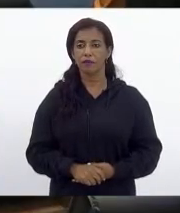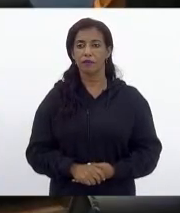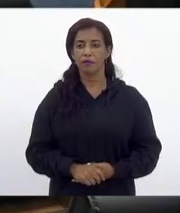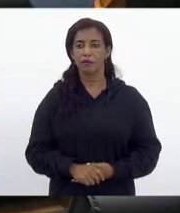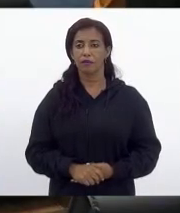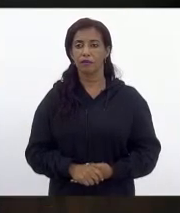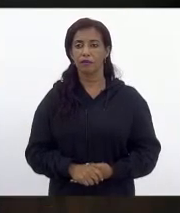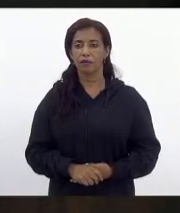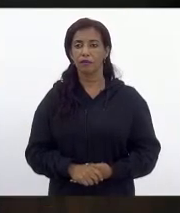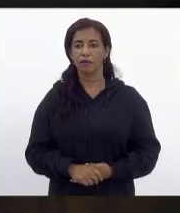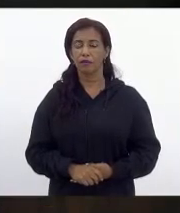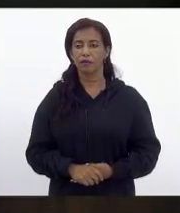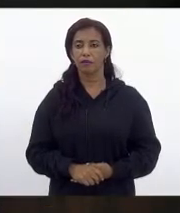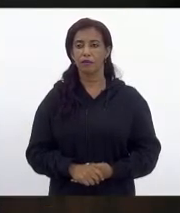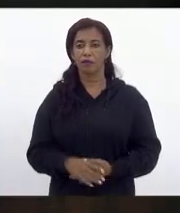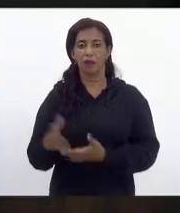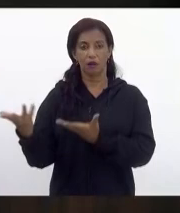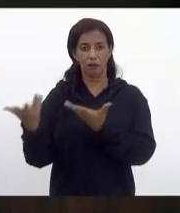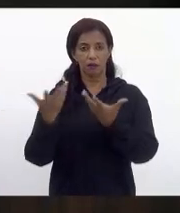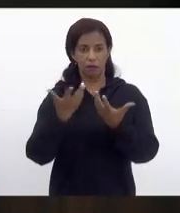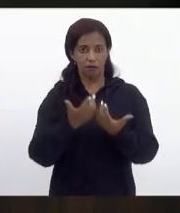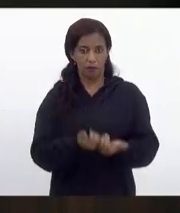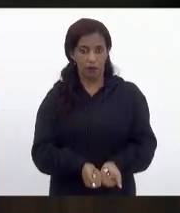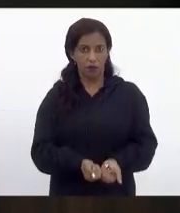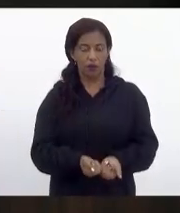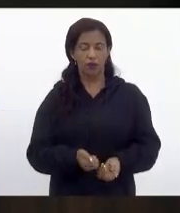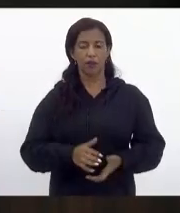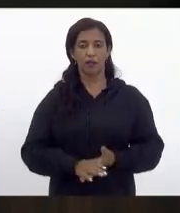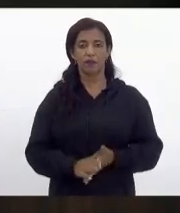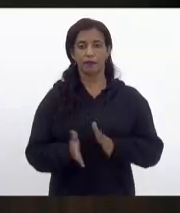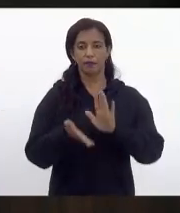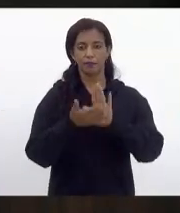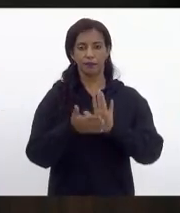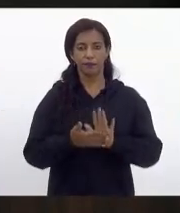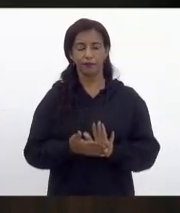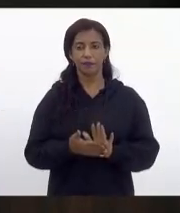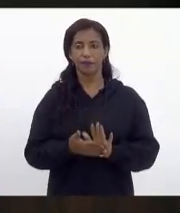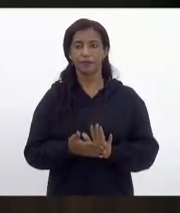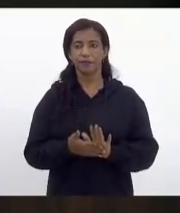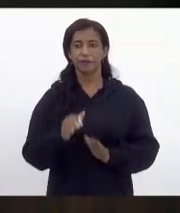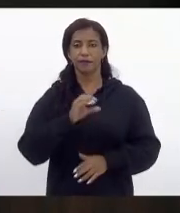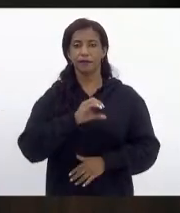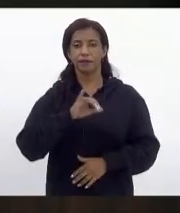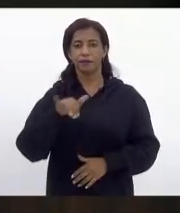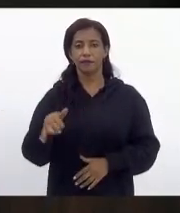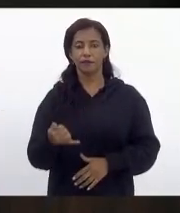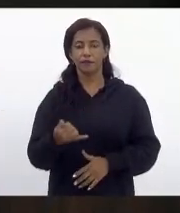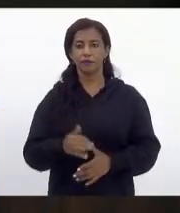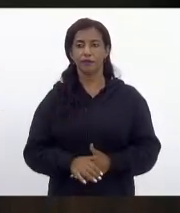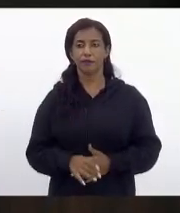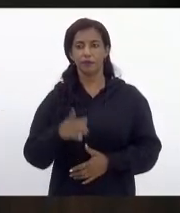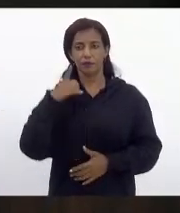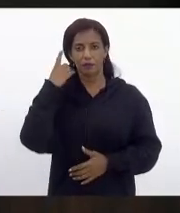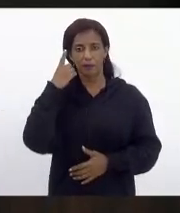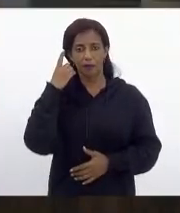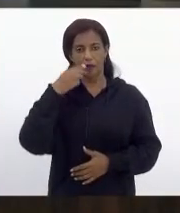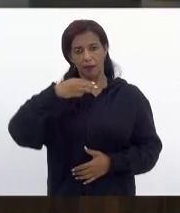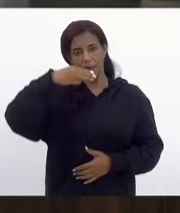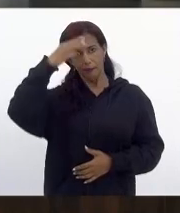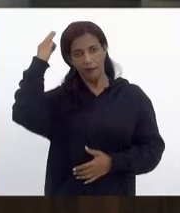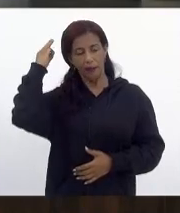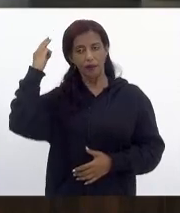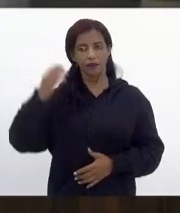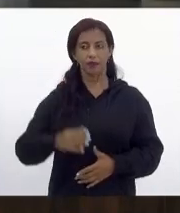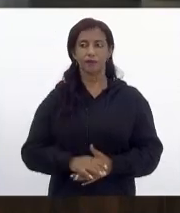para colher, desculpa, colhendo parecer, permitir parecer pela CCJ, deputado Márcio Pacheco.